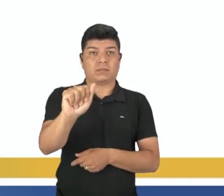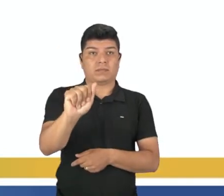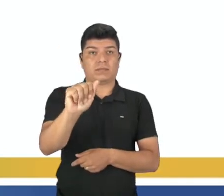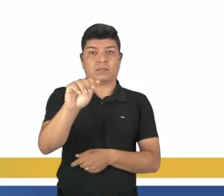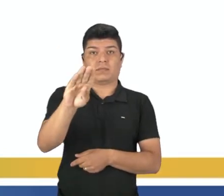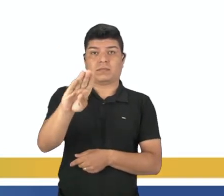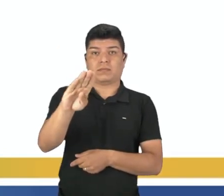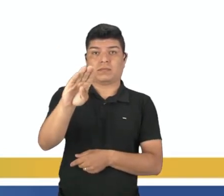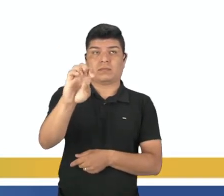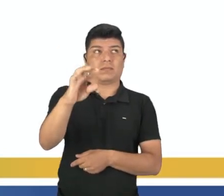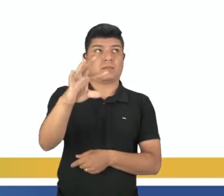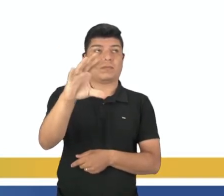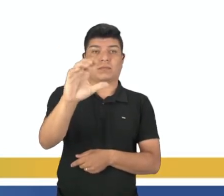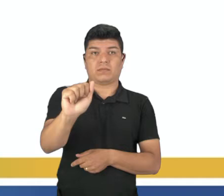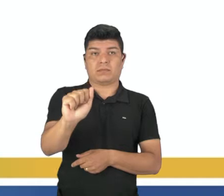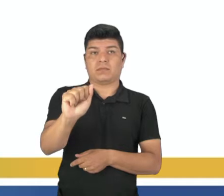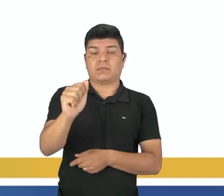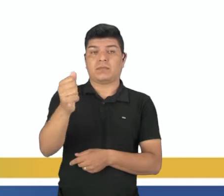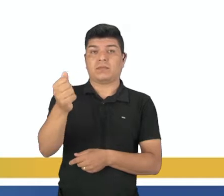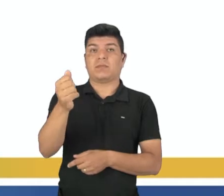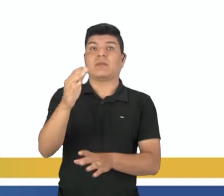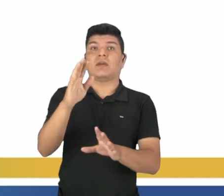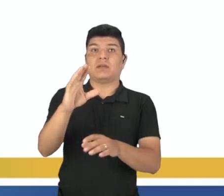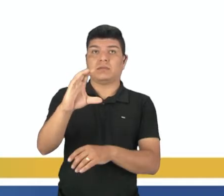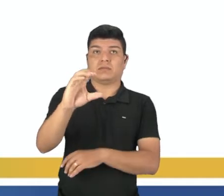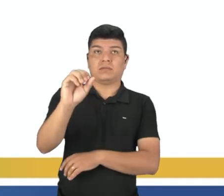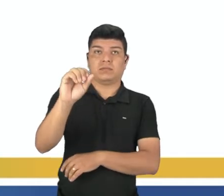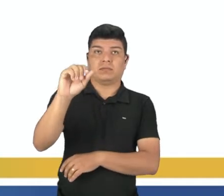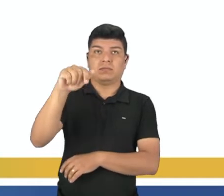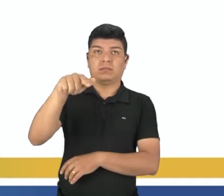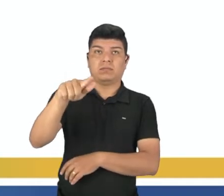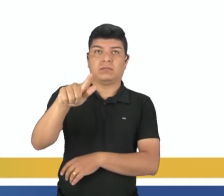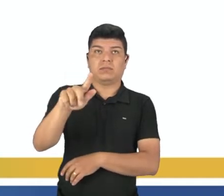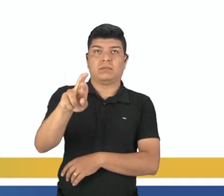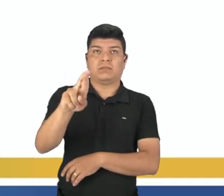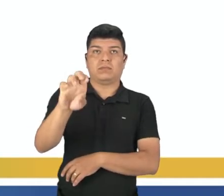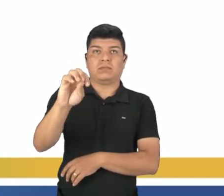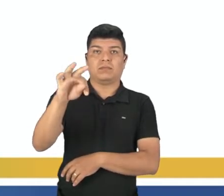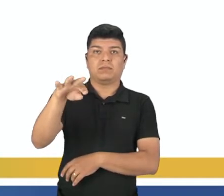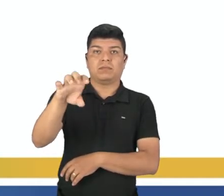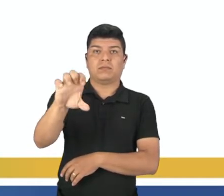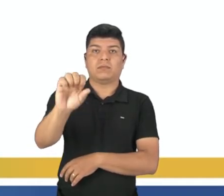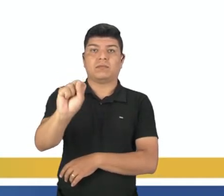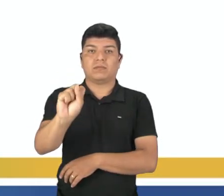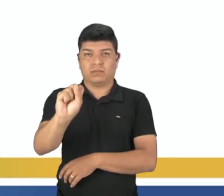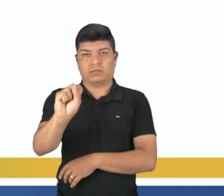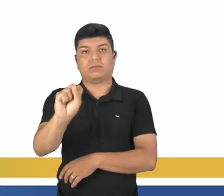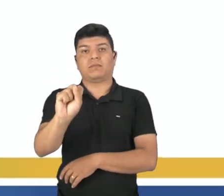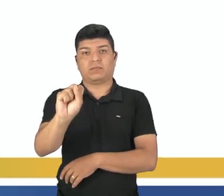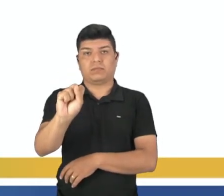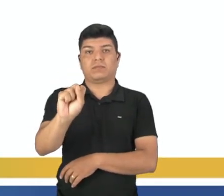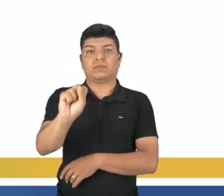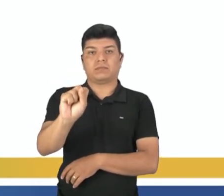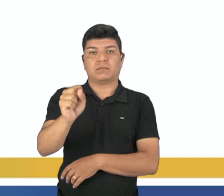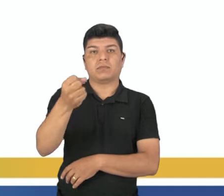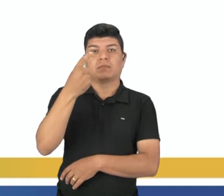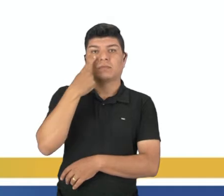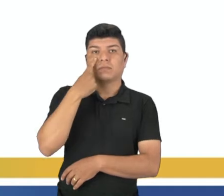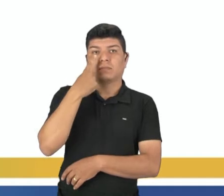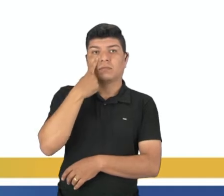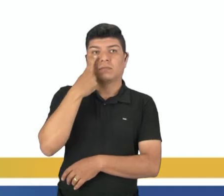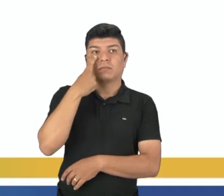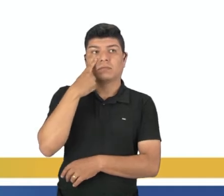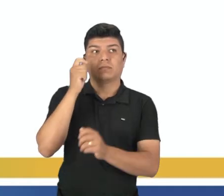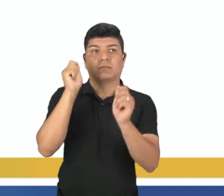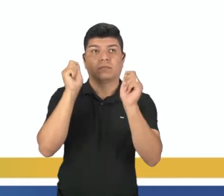beta, eles, por serem congruentes, né? Aliás, por serem alternos internos, são congruentes. Então, veja que